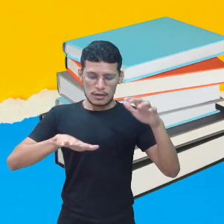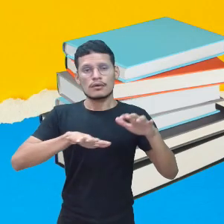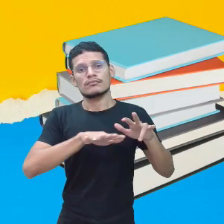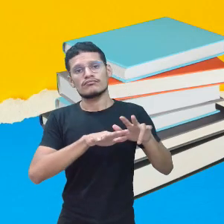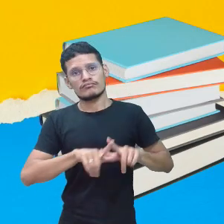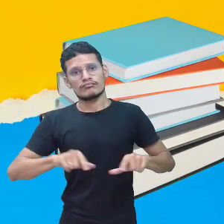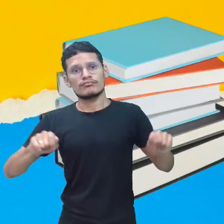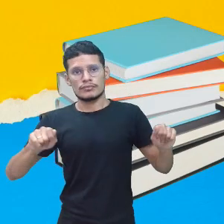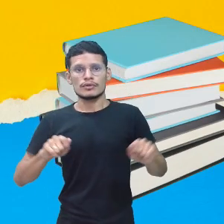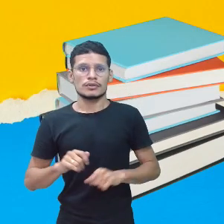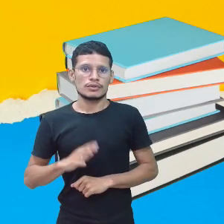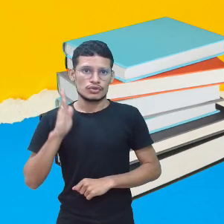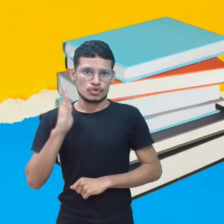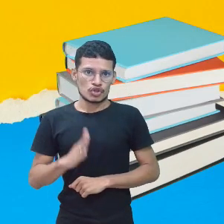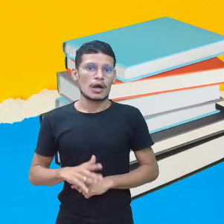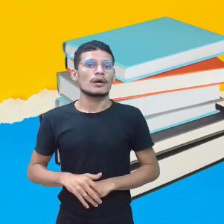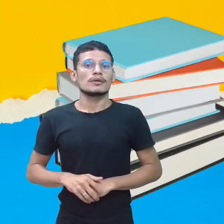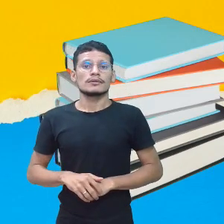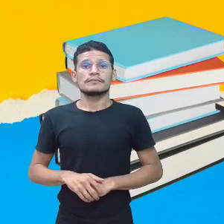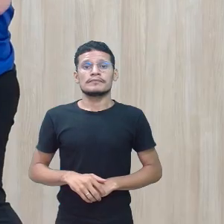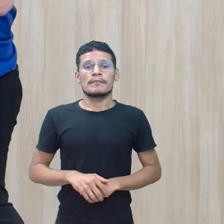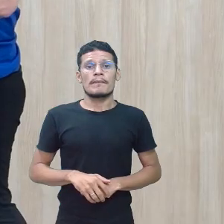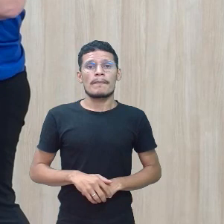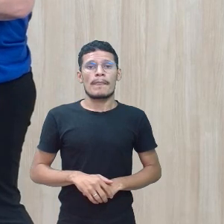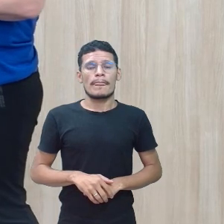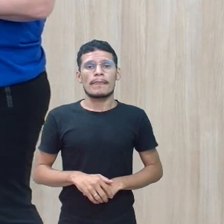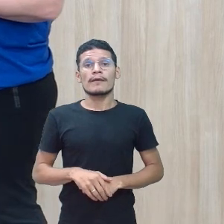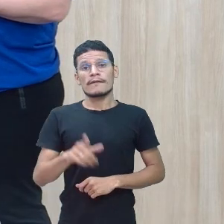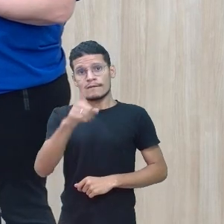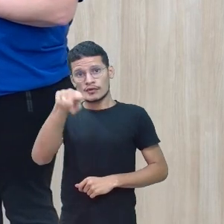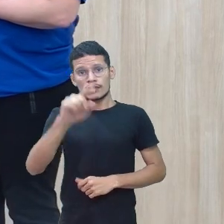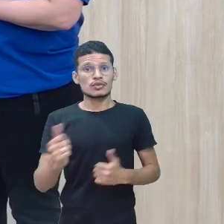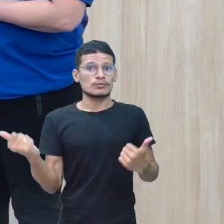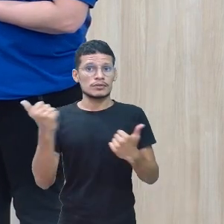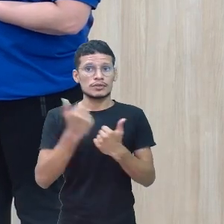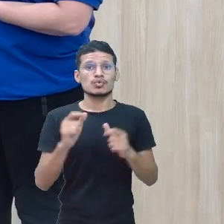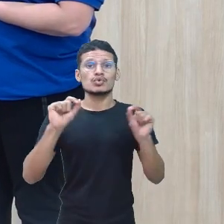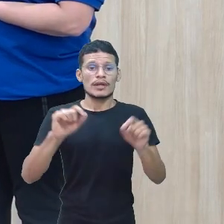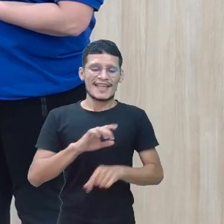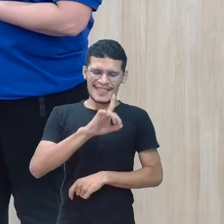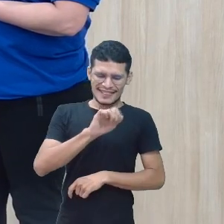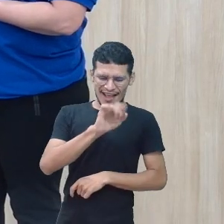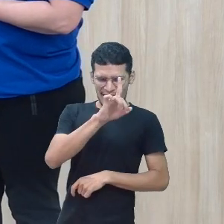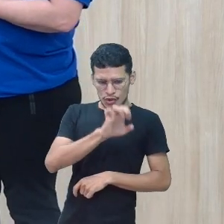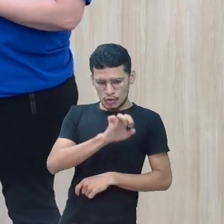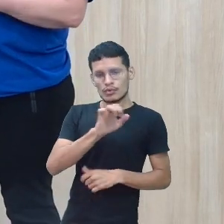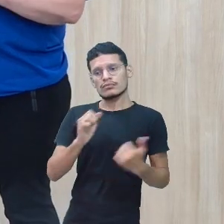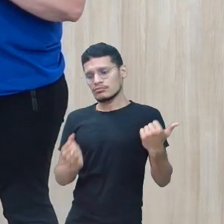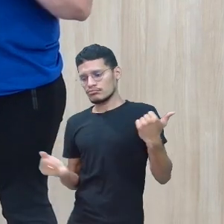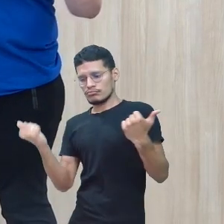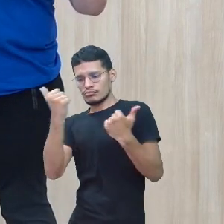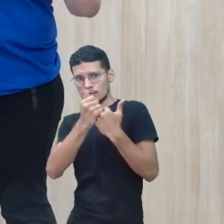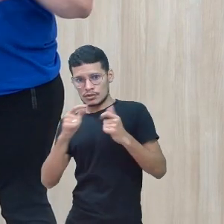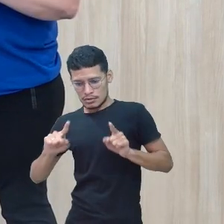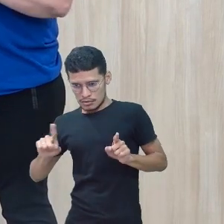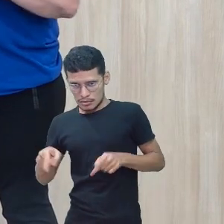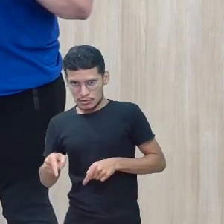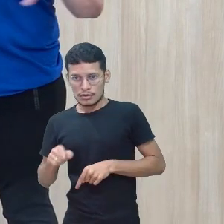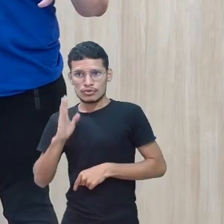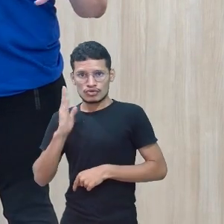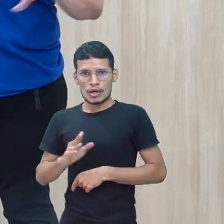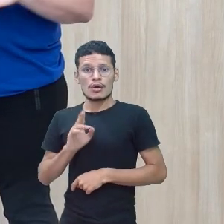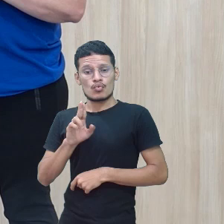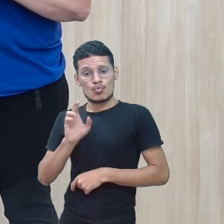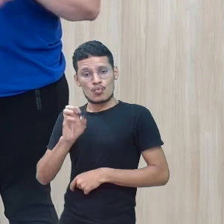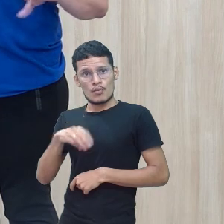do sangue derramado. E aí você pode substituir, não é? Essa palavra, dado o fim da guerra,